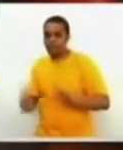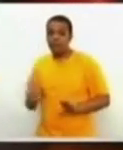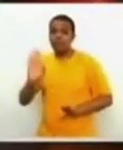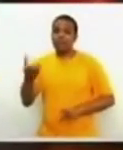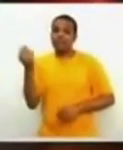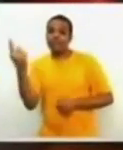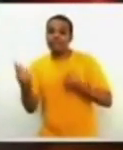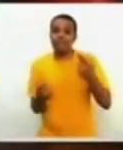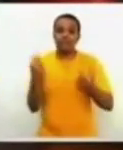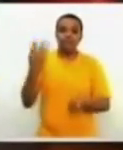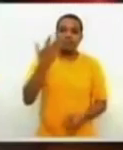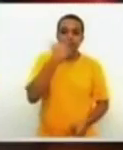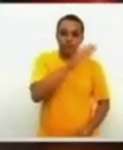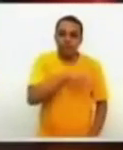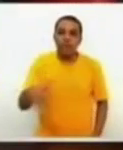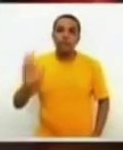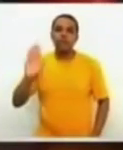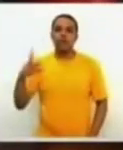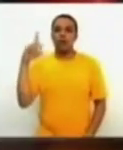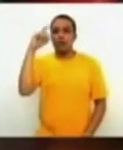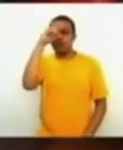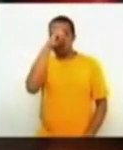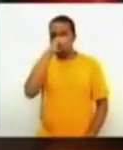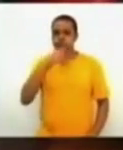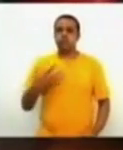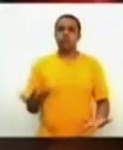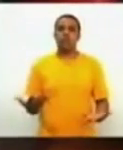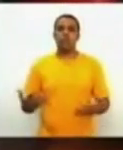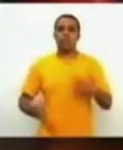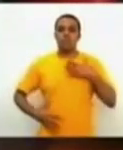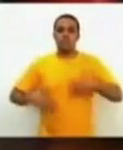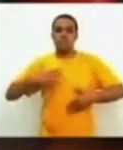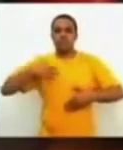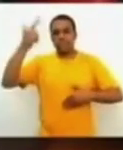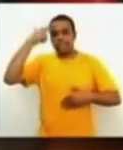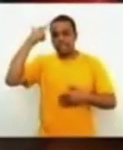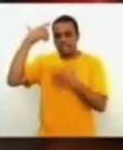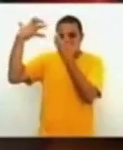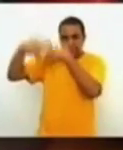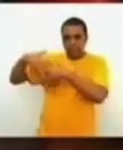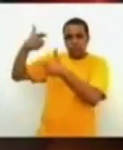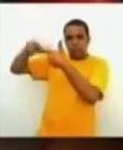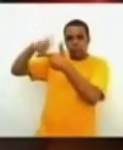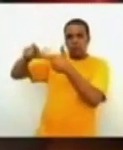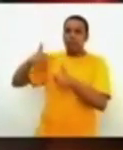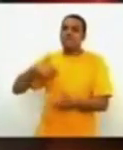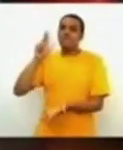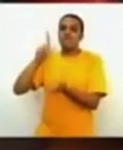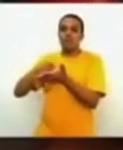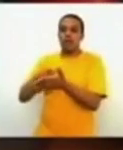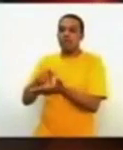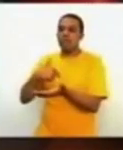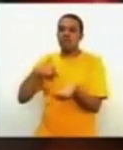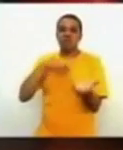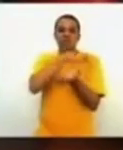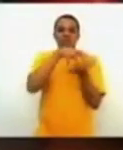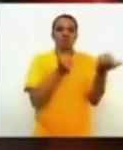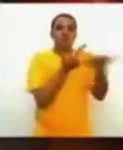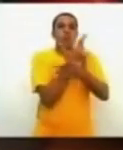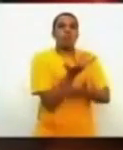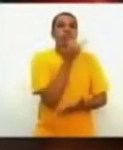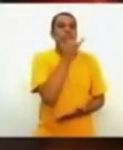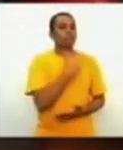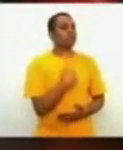alguma dificuldade motora, alguma dificuldade cognitiva, e aí a gente não encontra, de fato, no mercado,